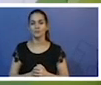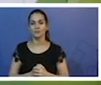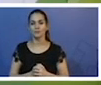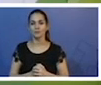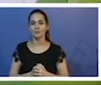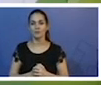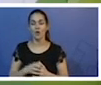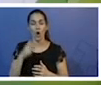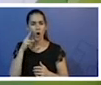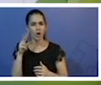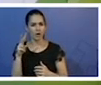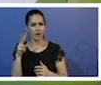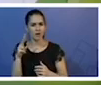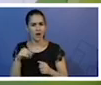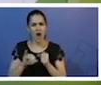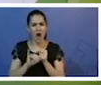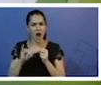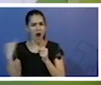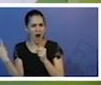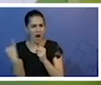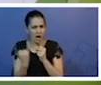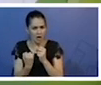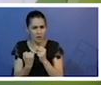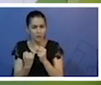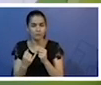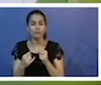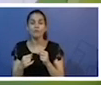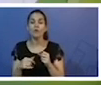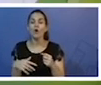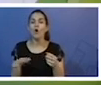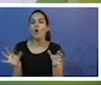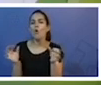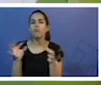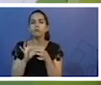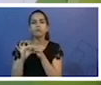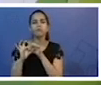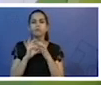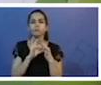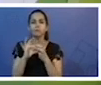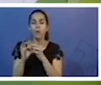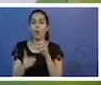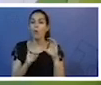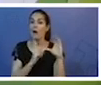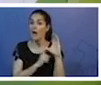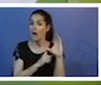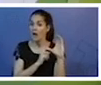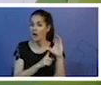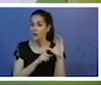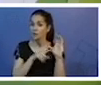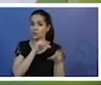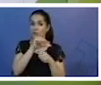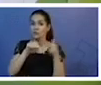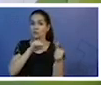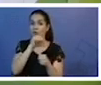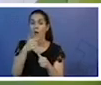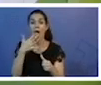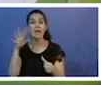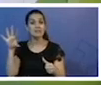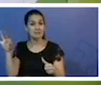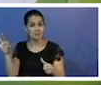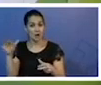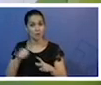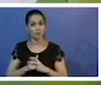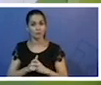Note que os ânions provenientes do ácido se combinam com os cátions provenientes da base, formando um sal.